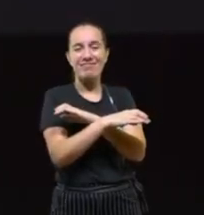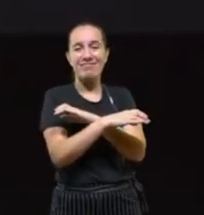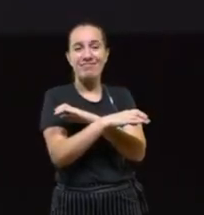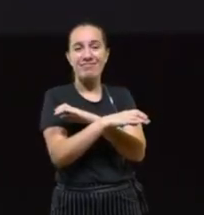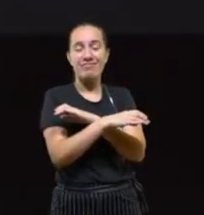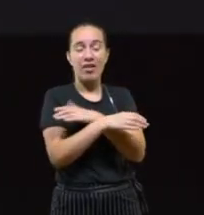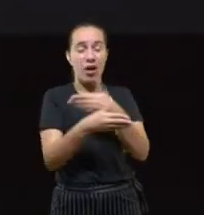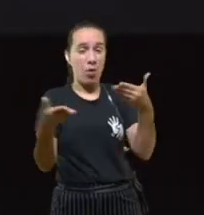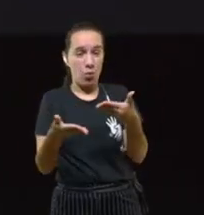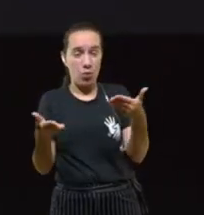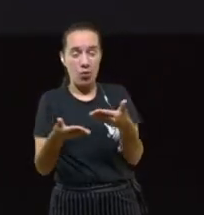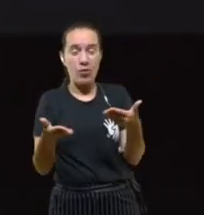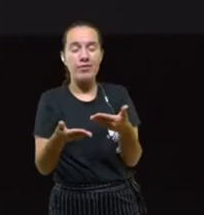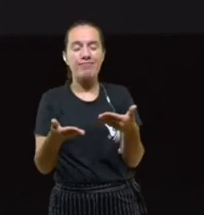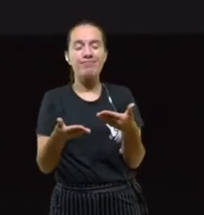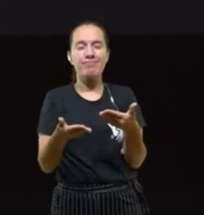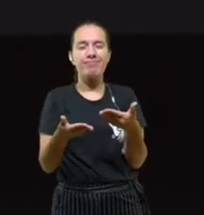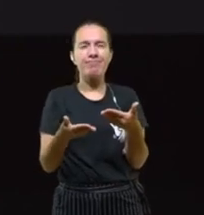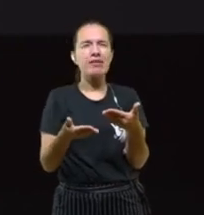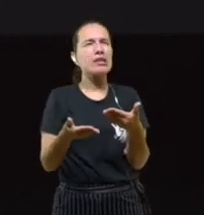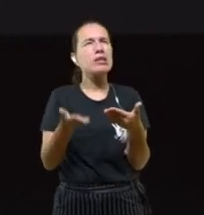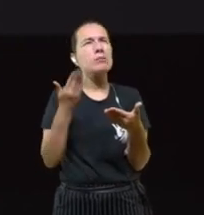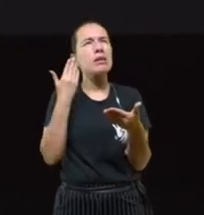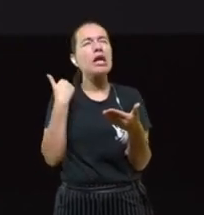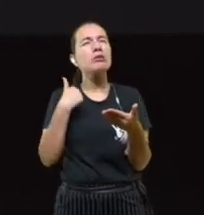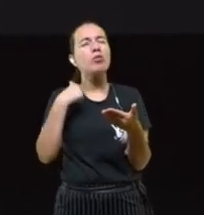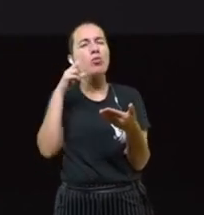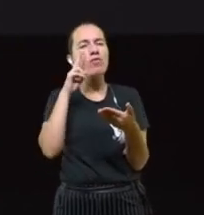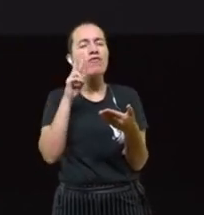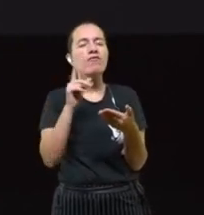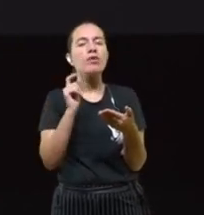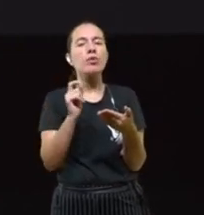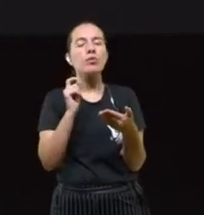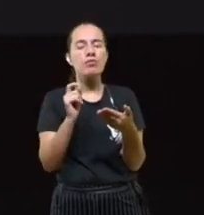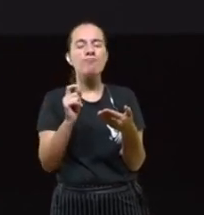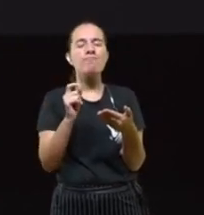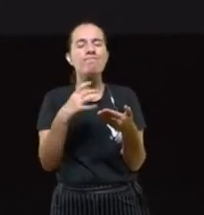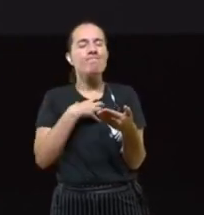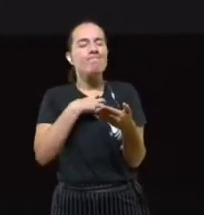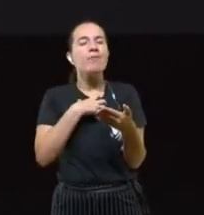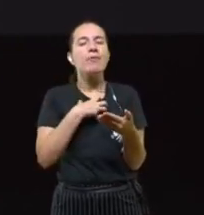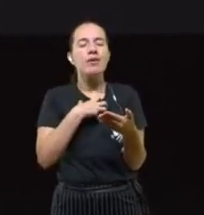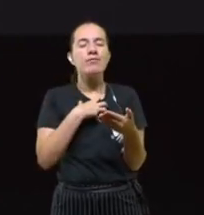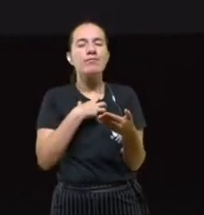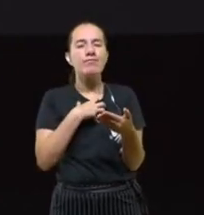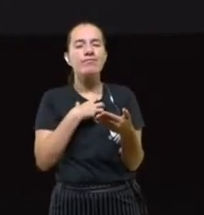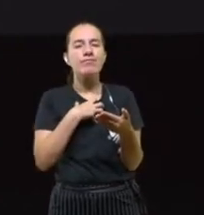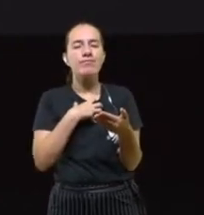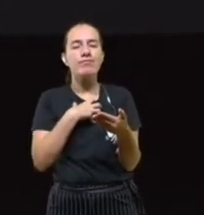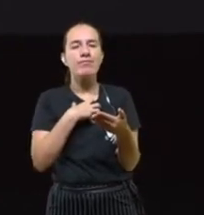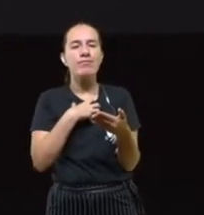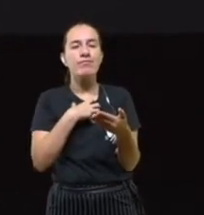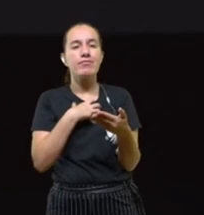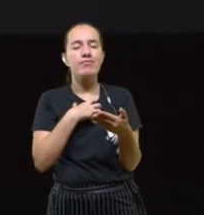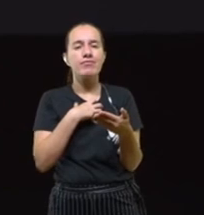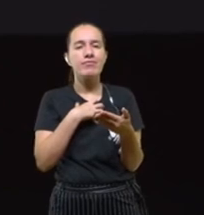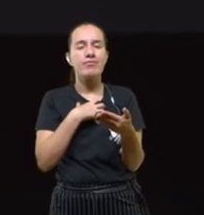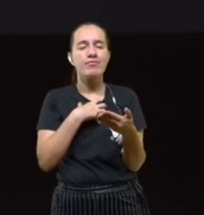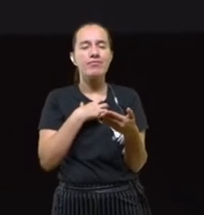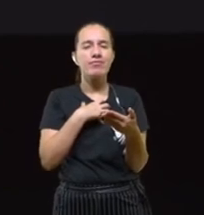eu estava vendo esses dias uma coisa que me marcou. Foi o que Jesus